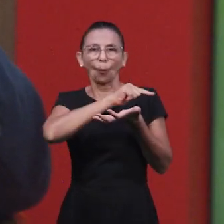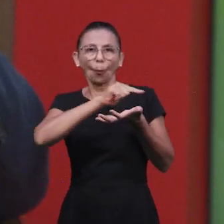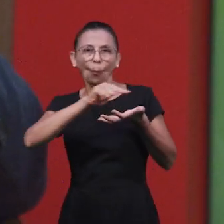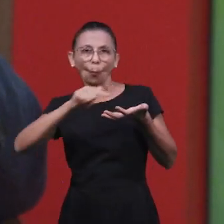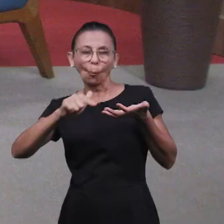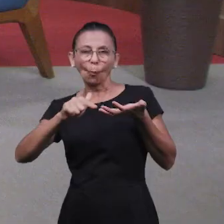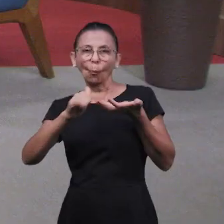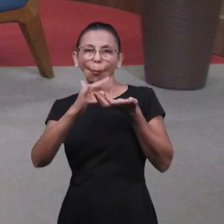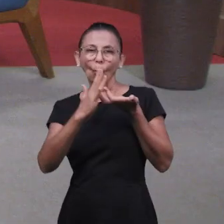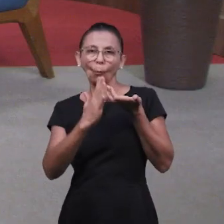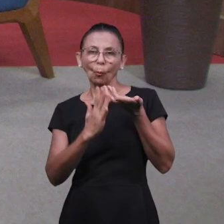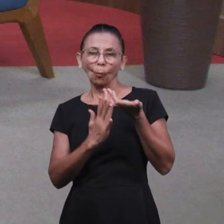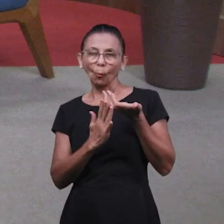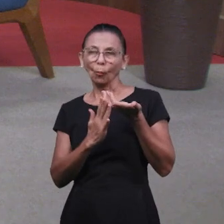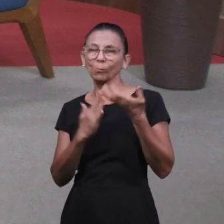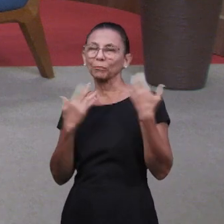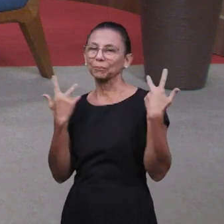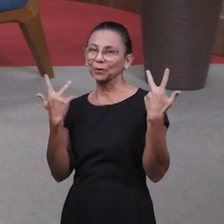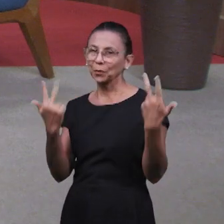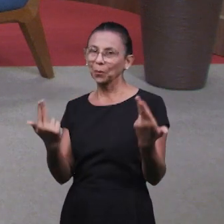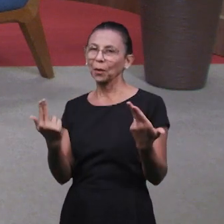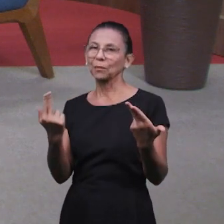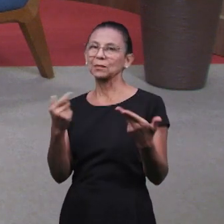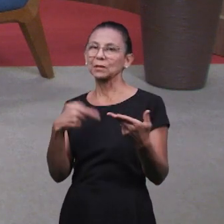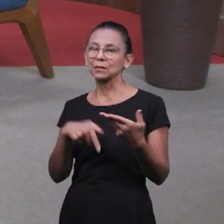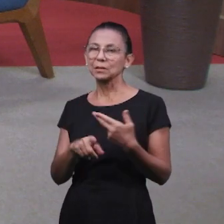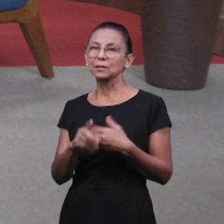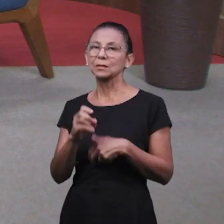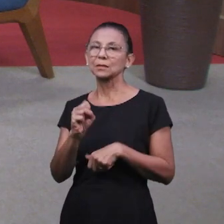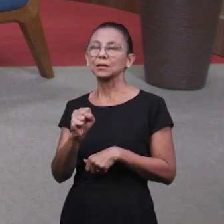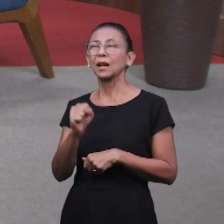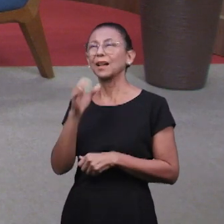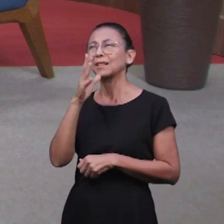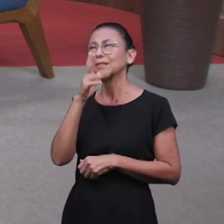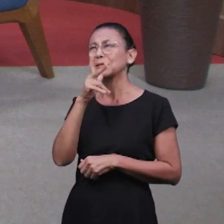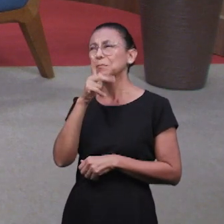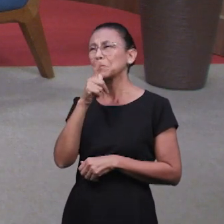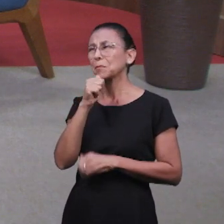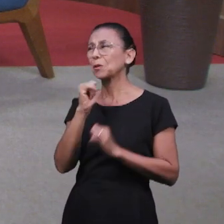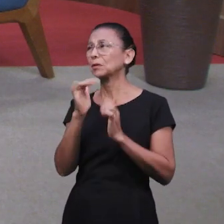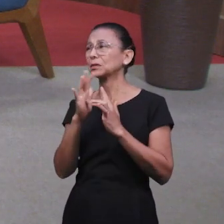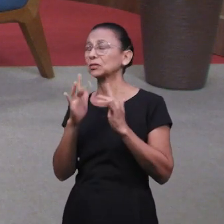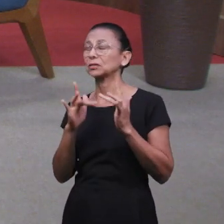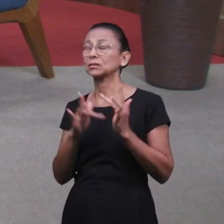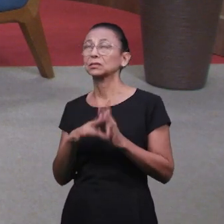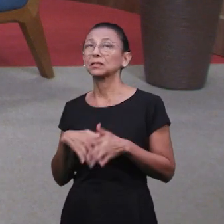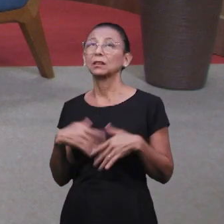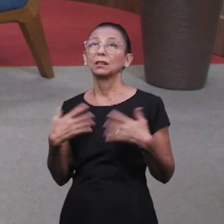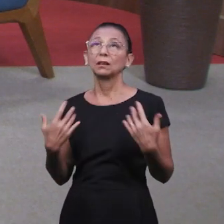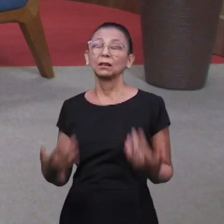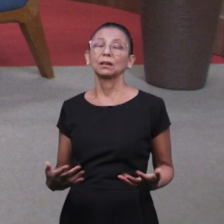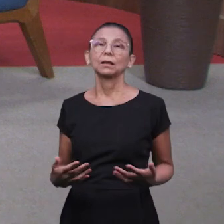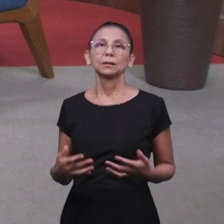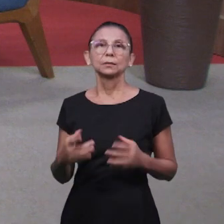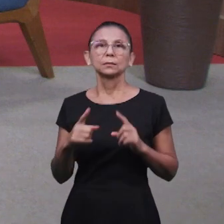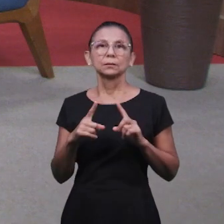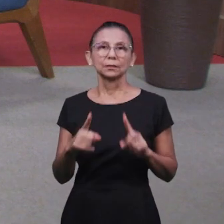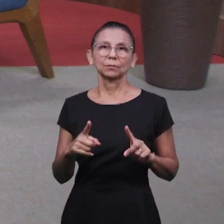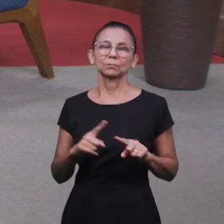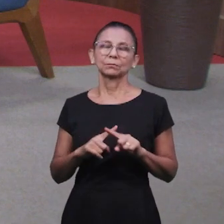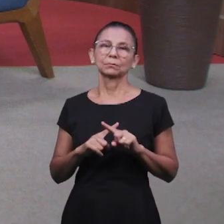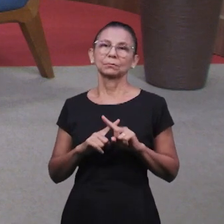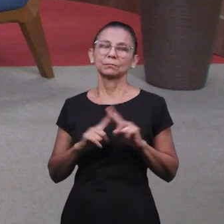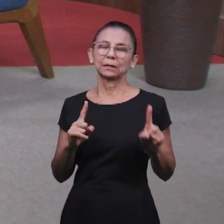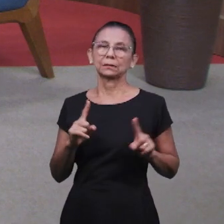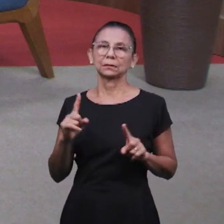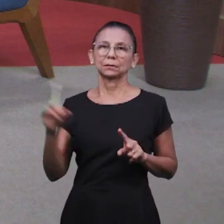se apagando, a esperança vai se apagando, a frieza vai chegando, porque falta o calor da luz, do fogo.